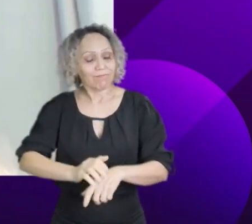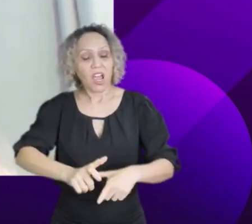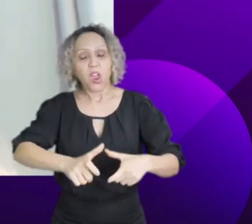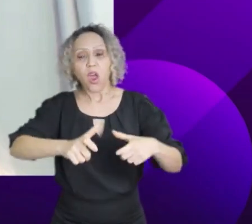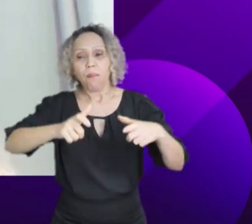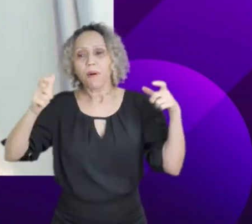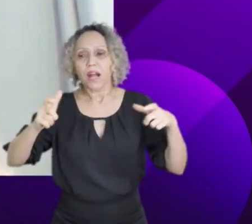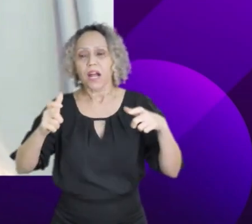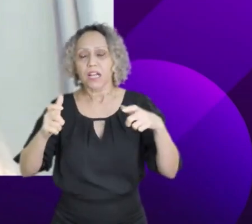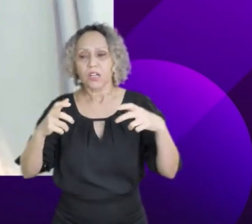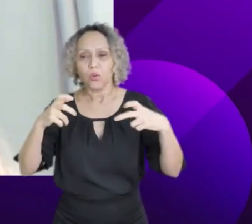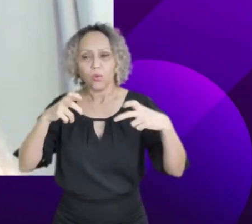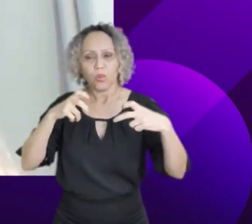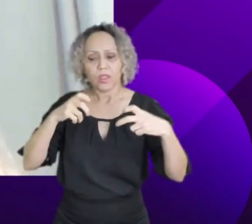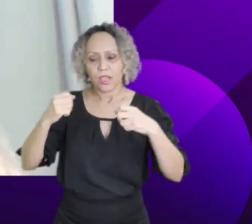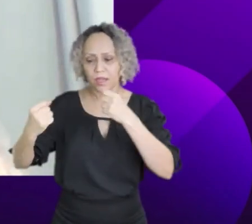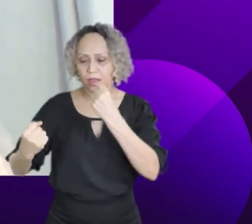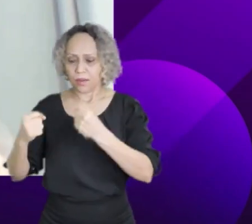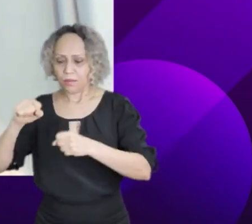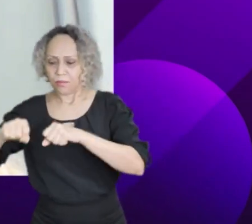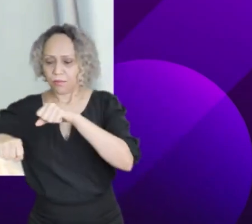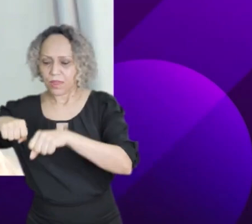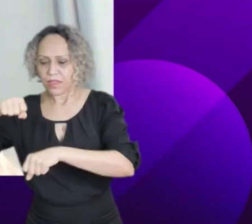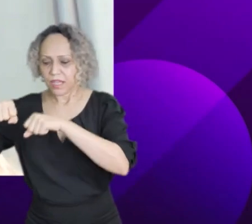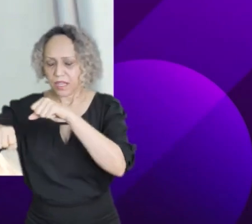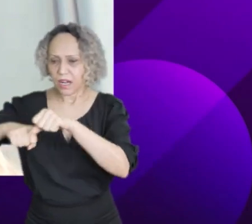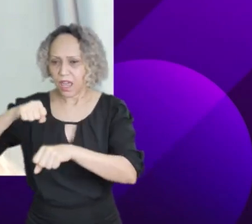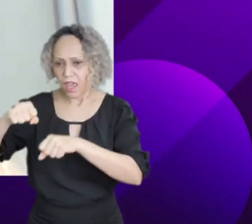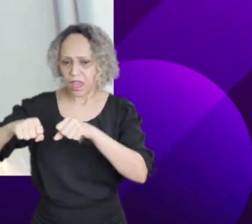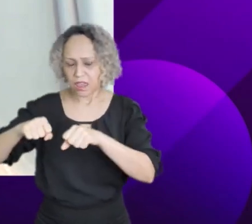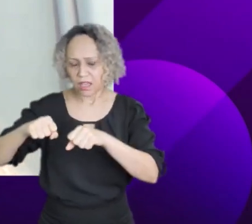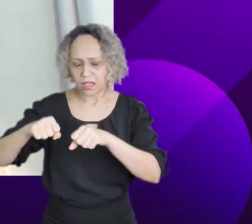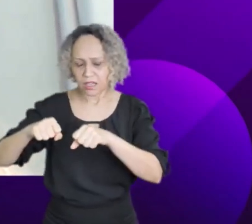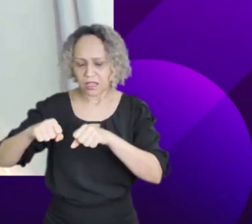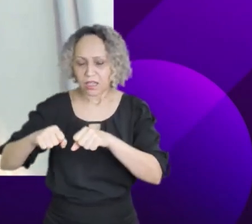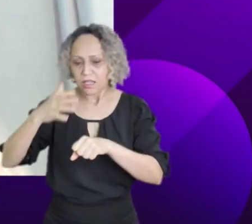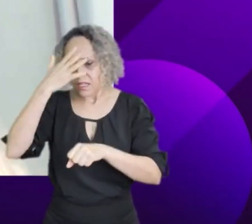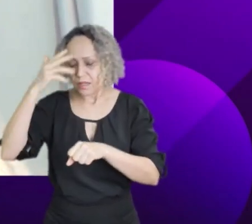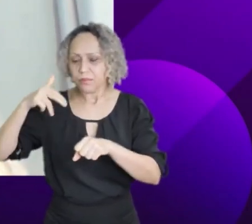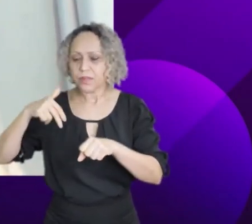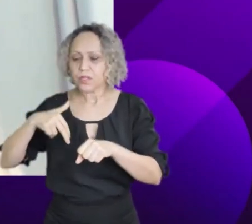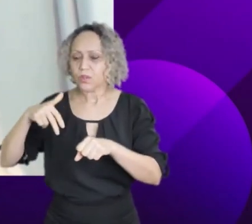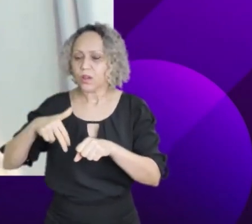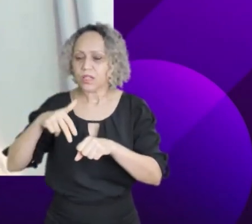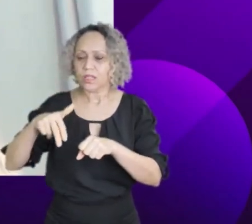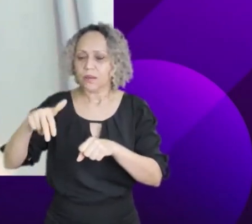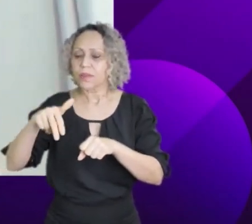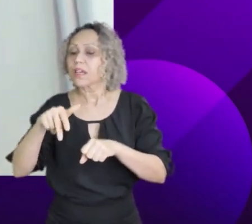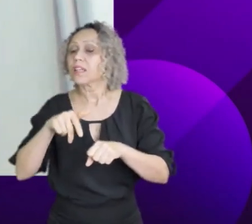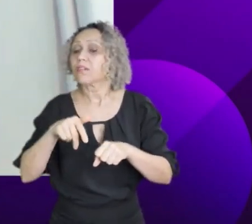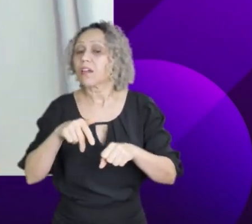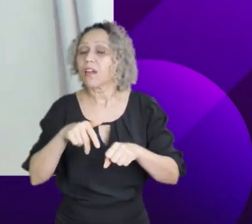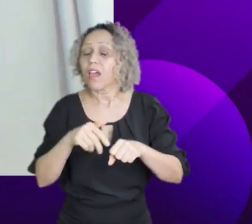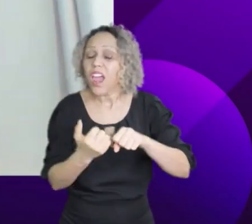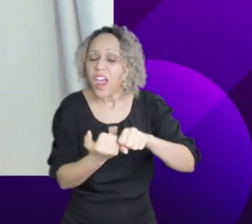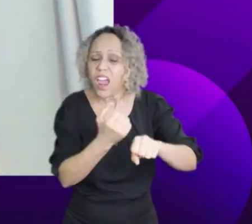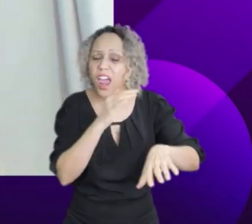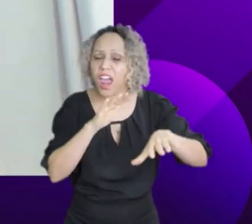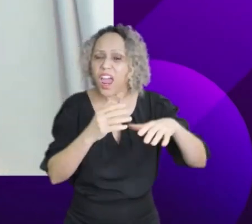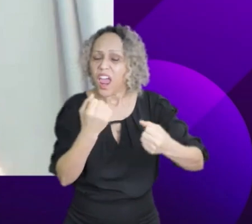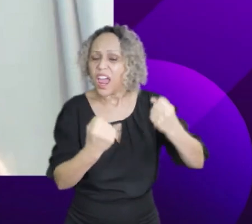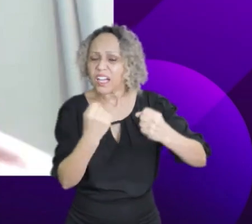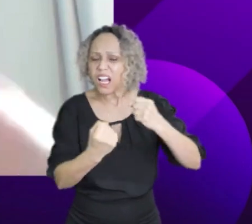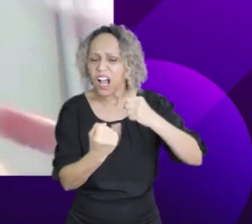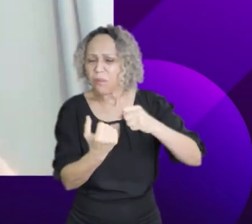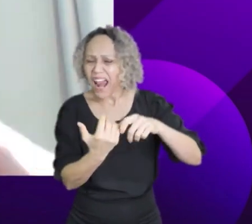envolvendo bicicleta e envolvendo pedestre é um trânsito intenso de automóvel e de outros modos